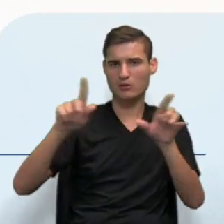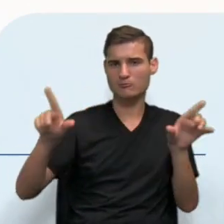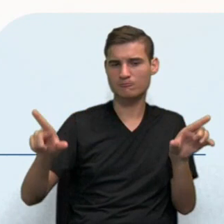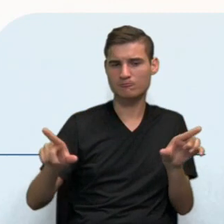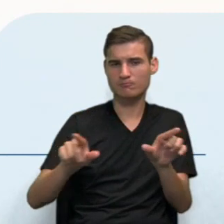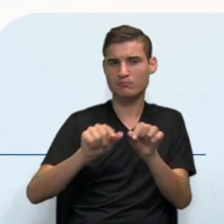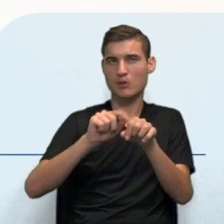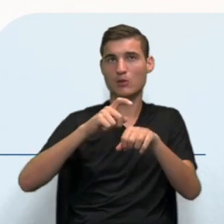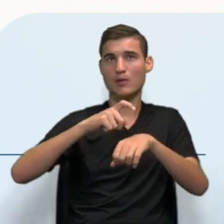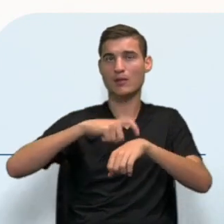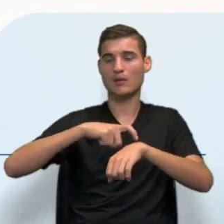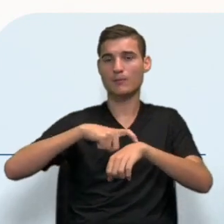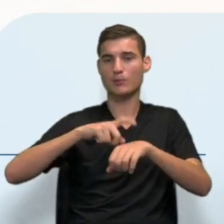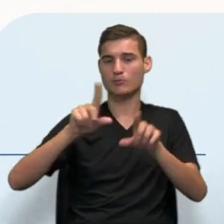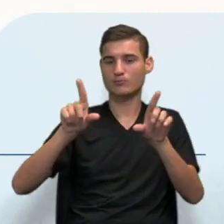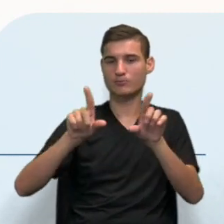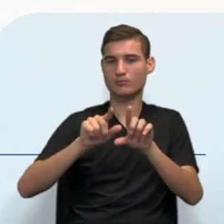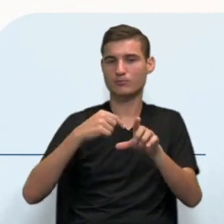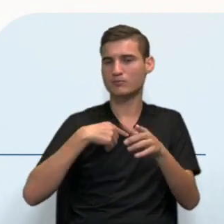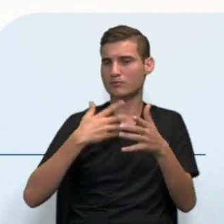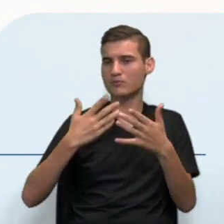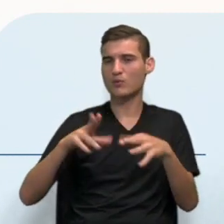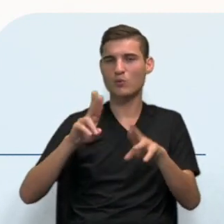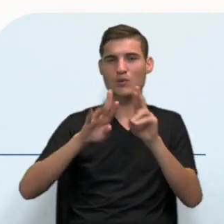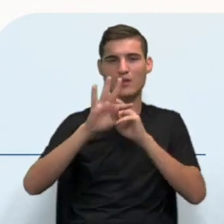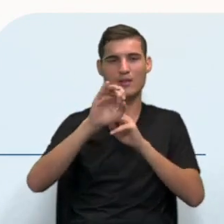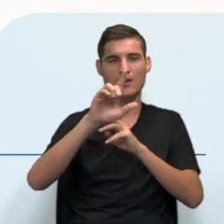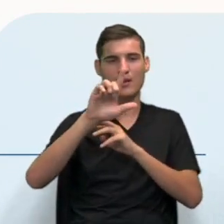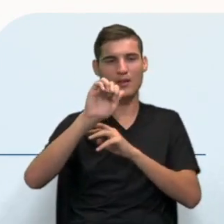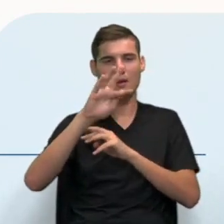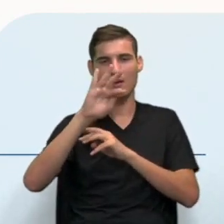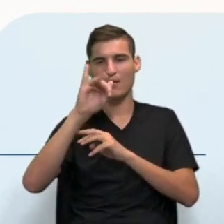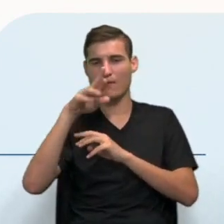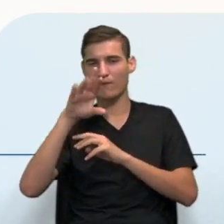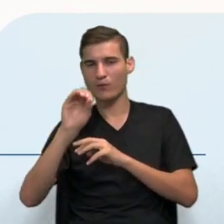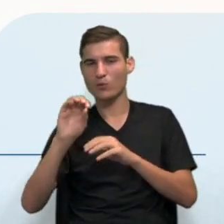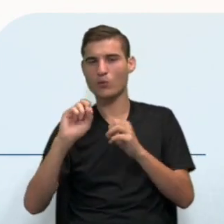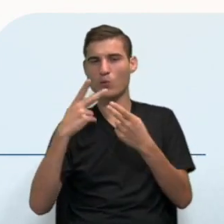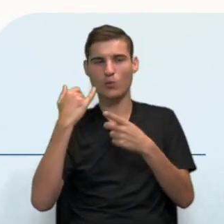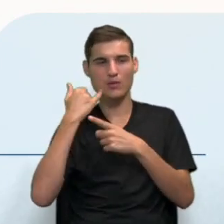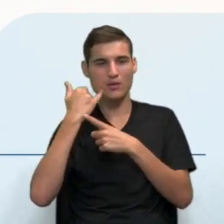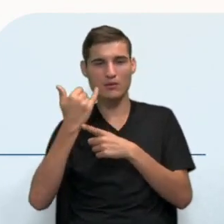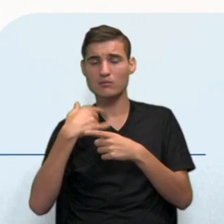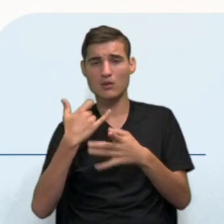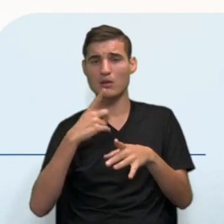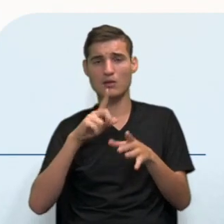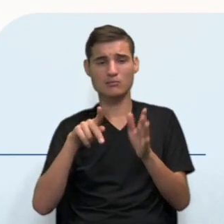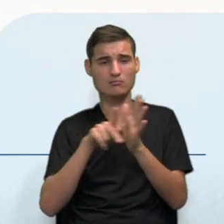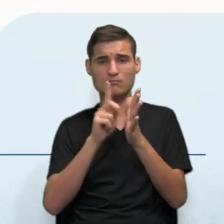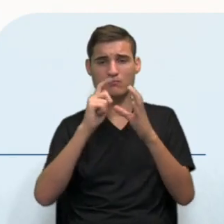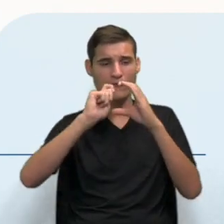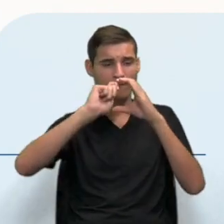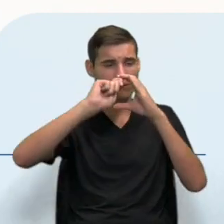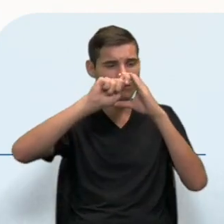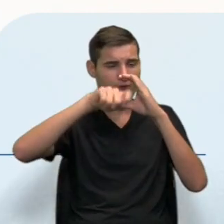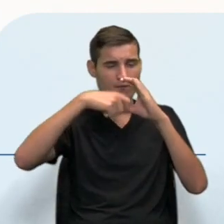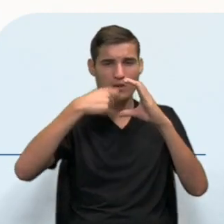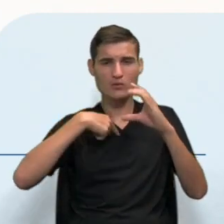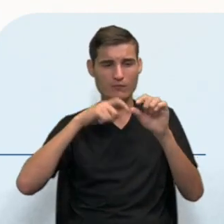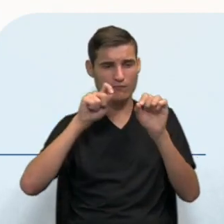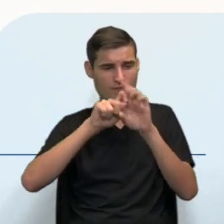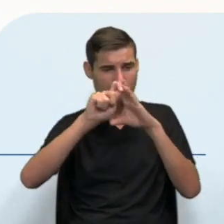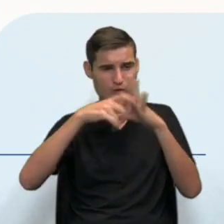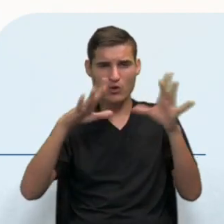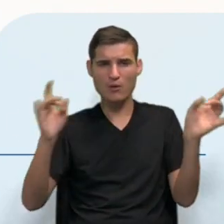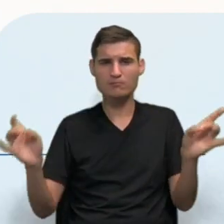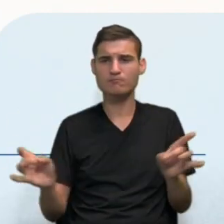diminua. Eu não quero mais usar o telégrafo, não quero mais utilizar um telefone, eu quero que uma mensagem, que o meu vídeo apareça instantaneamente